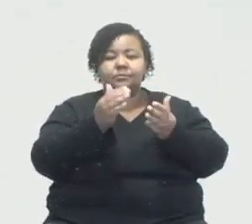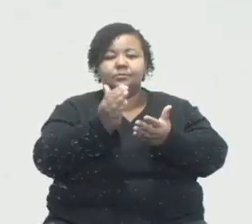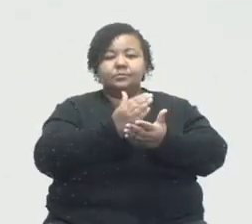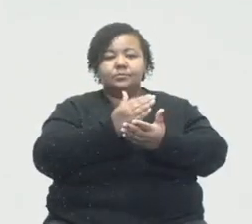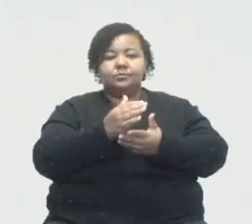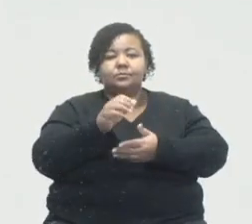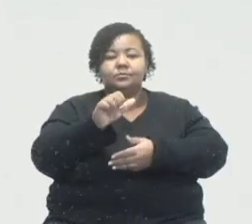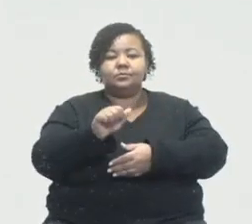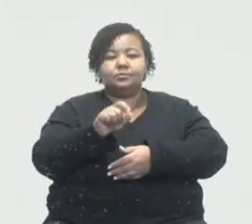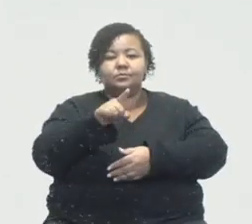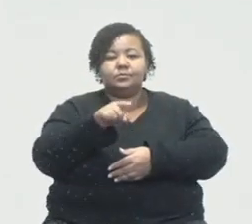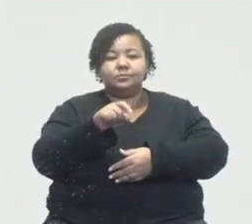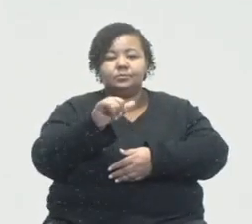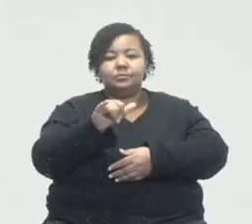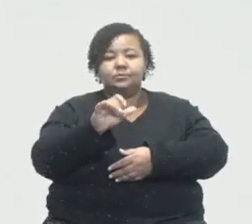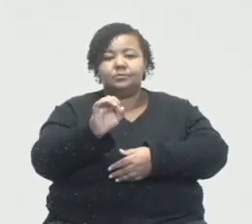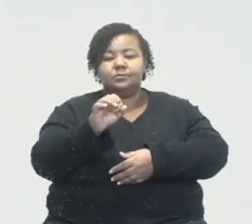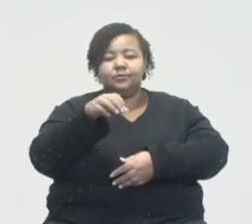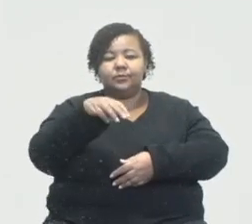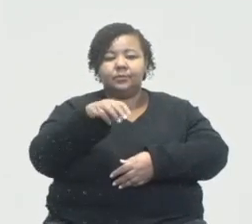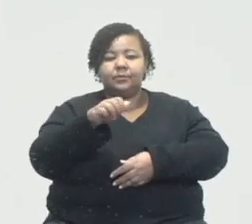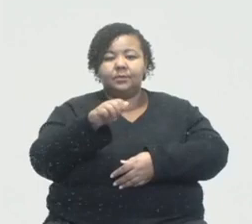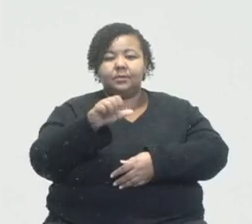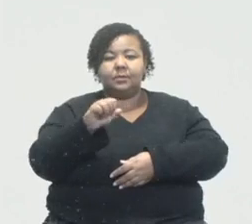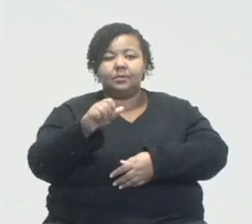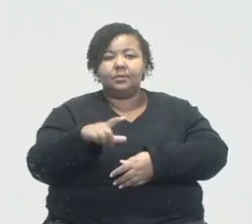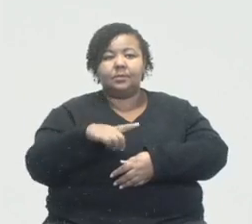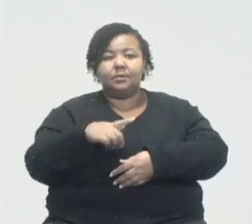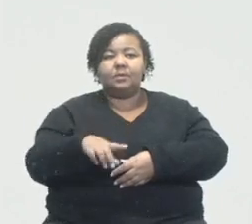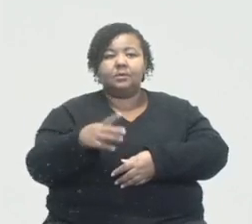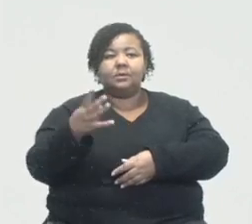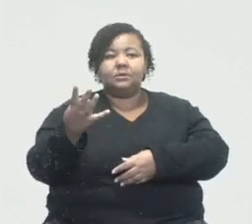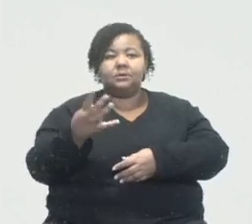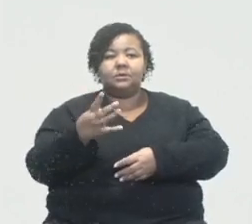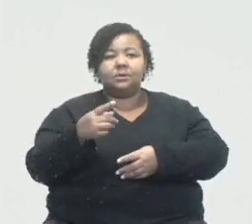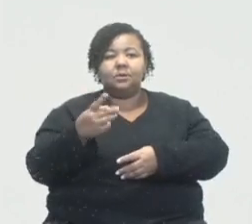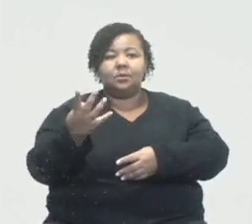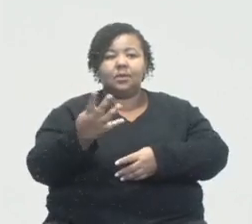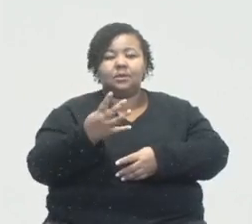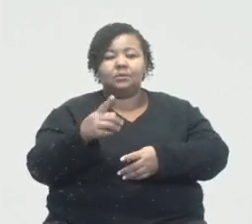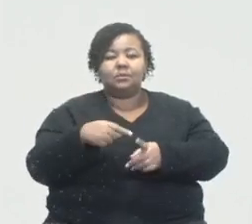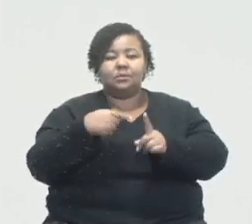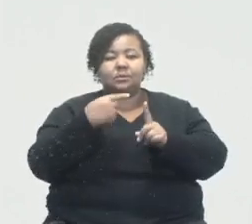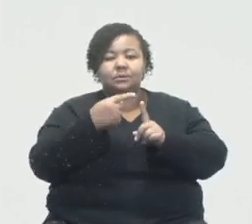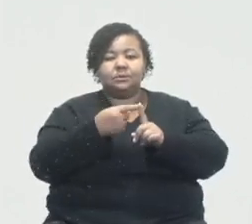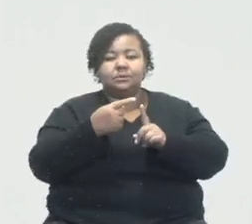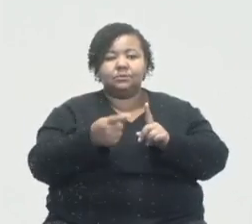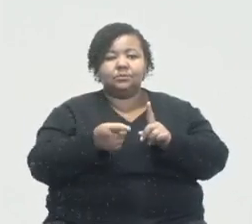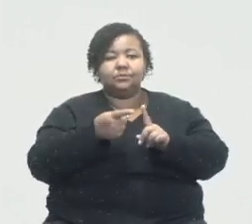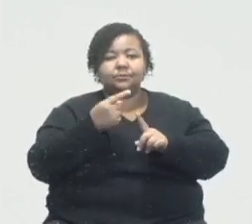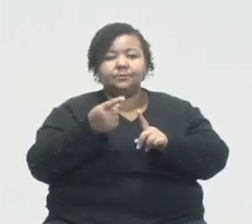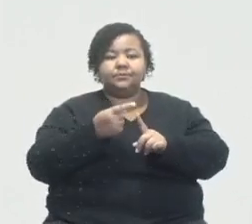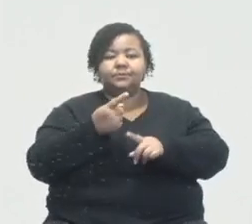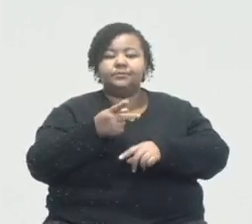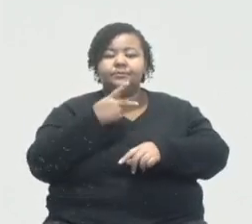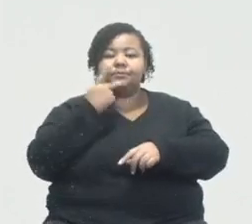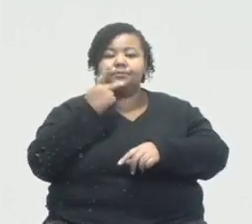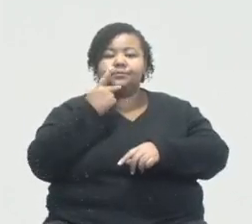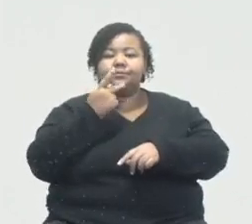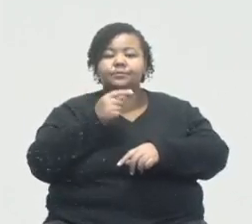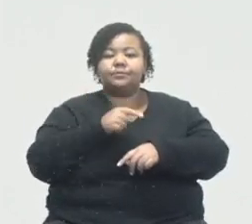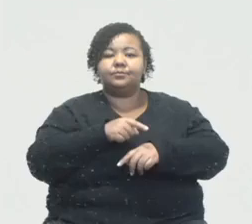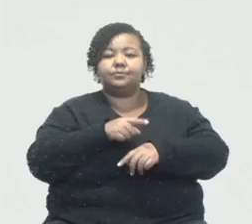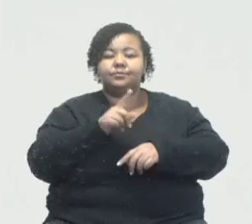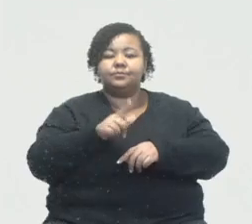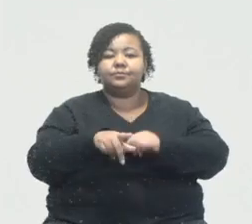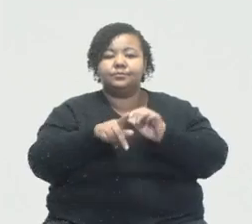verificados, alguns axiomas. Nós temos 4 com relação à adição. Então, primeiro aqui, nós temos essa